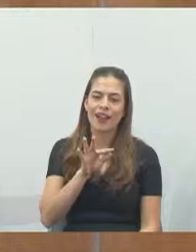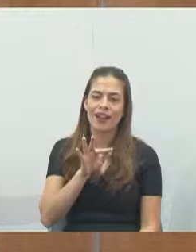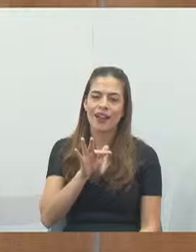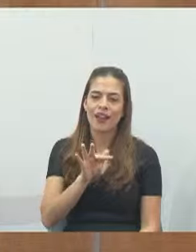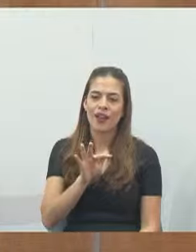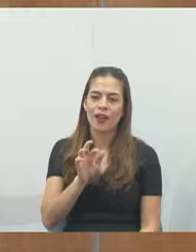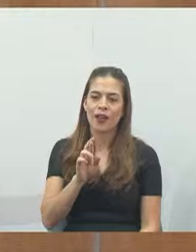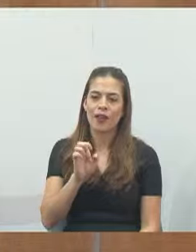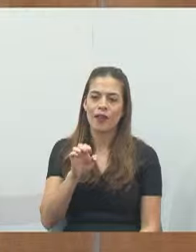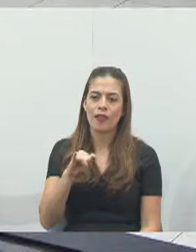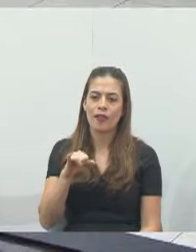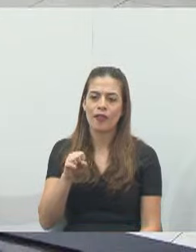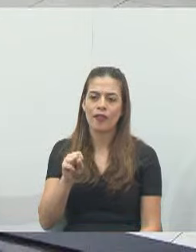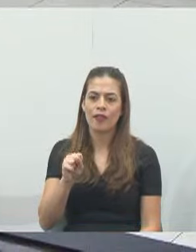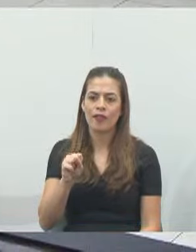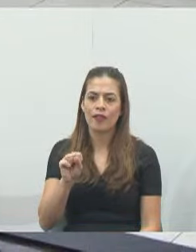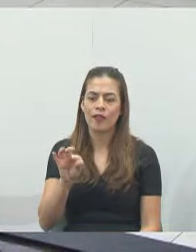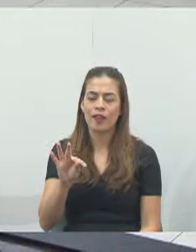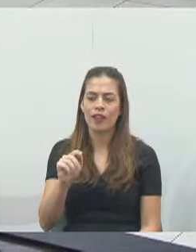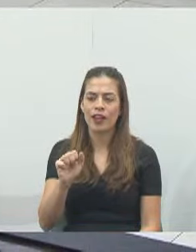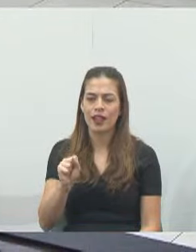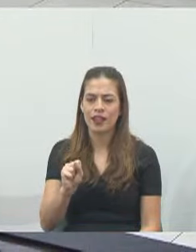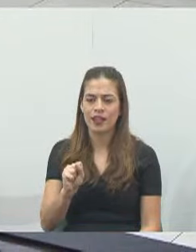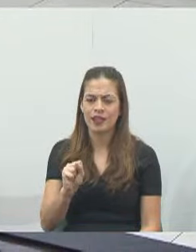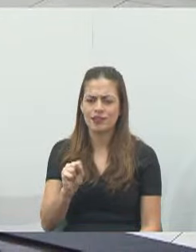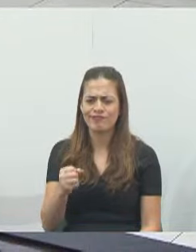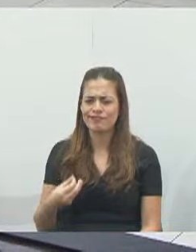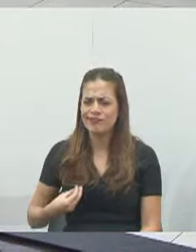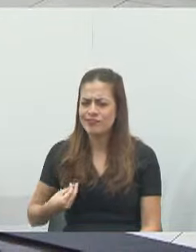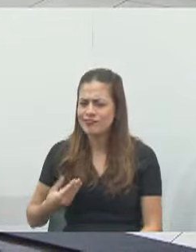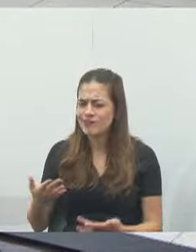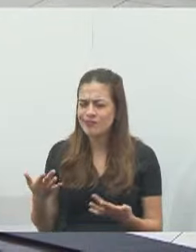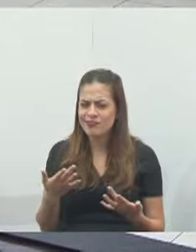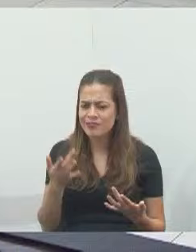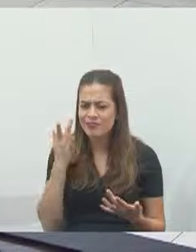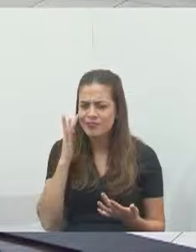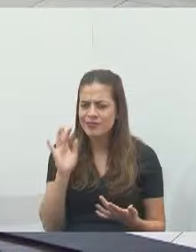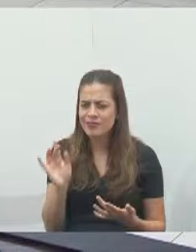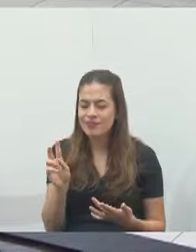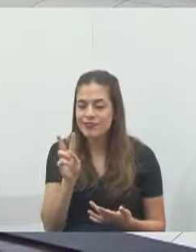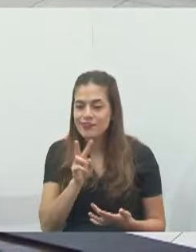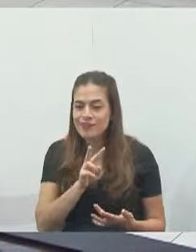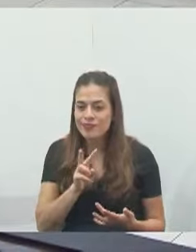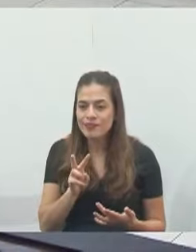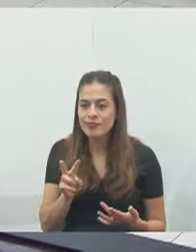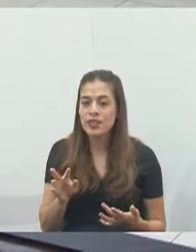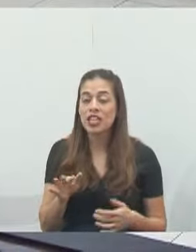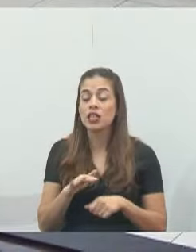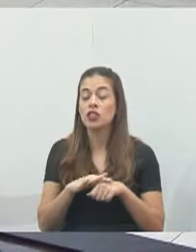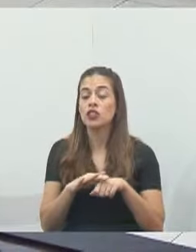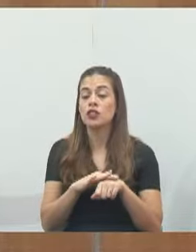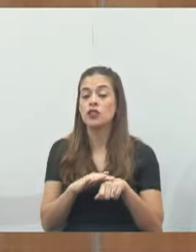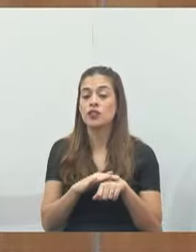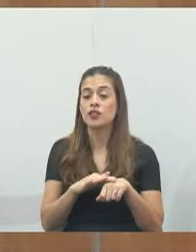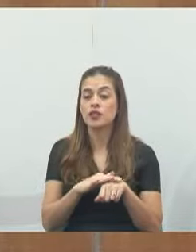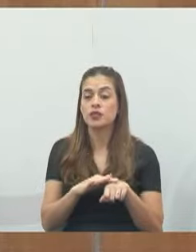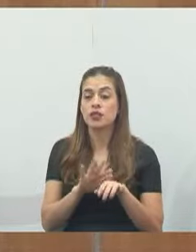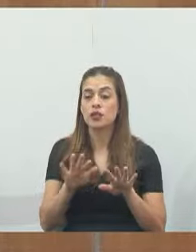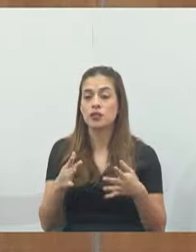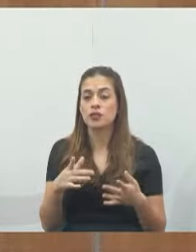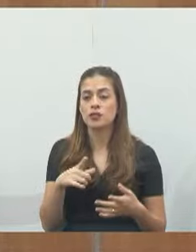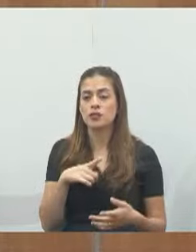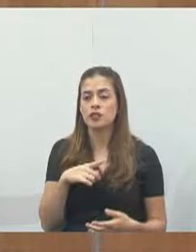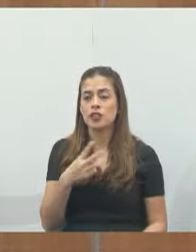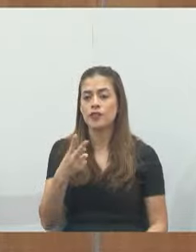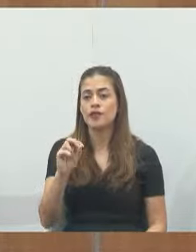o meu amigo Freitas? Deve estar aqui presente, não sei se está aqui agora. Mas o Freitas, nós tivemos uma conversa quando eu tinha cerca